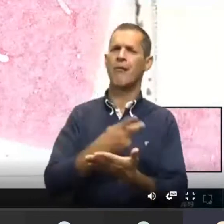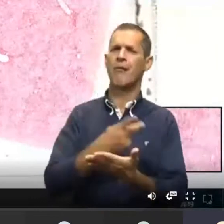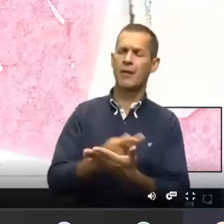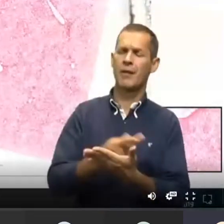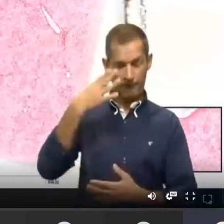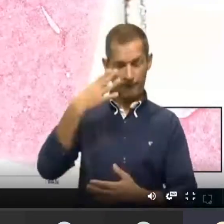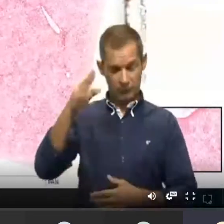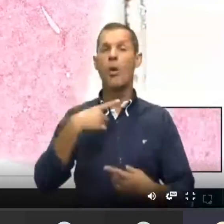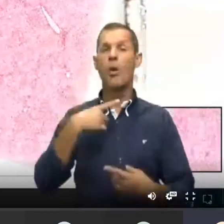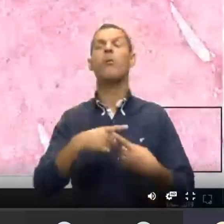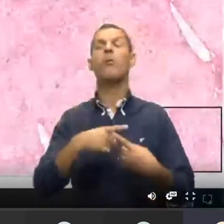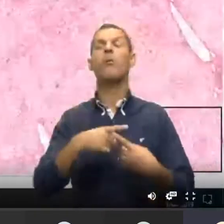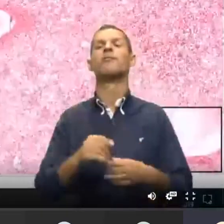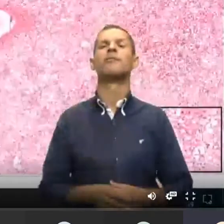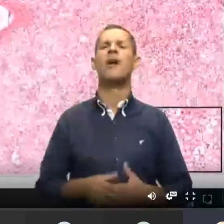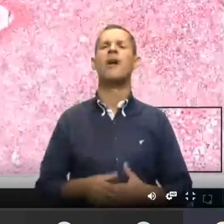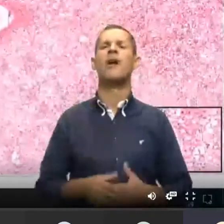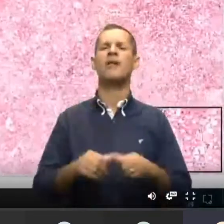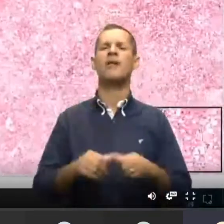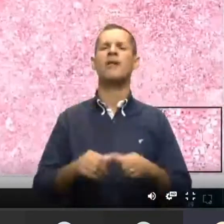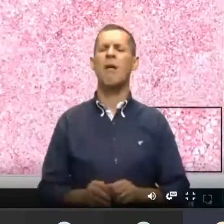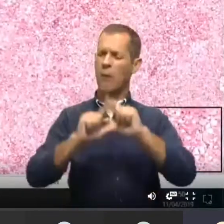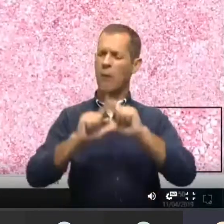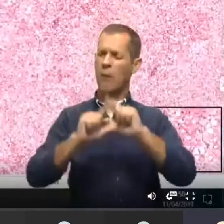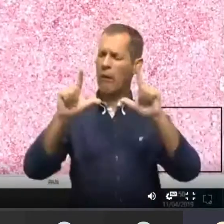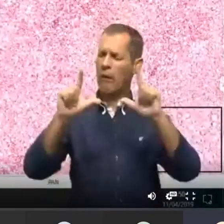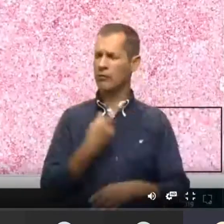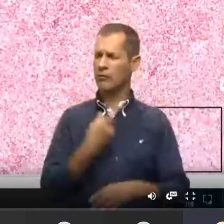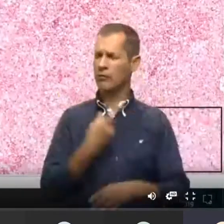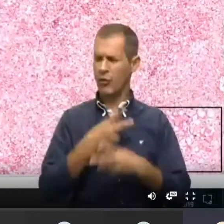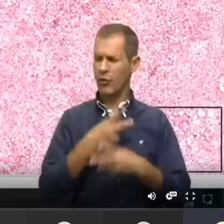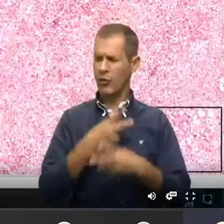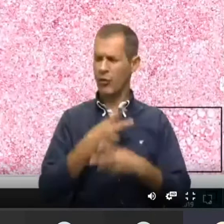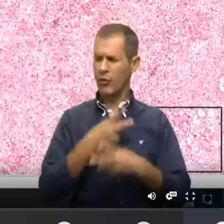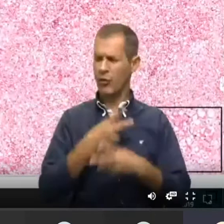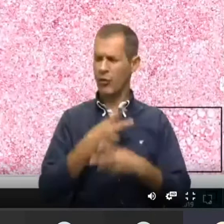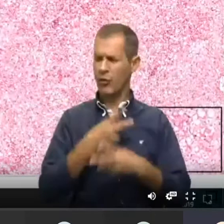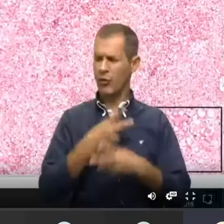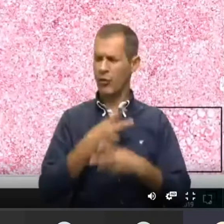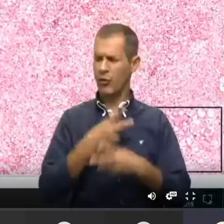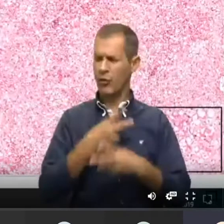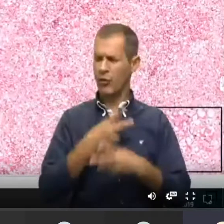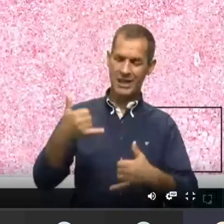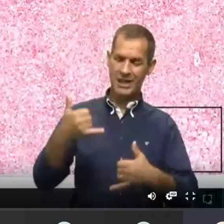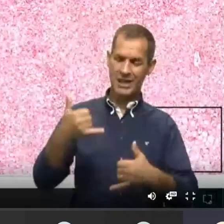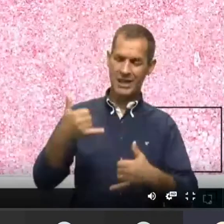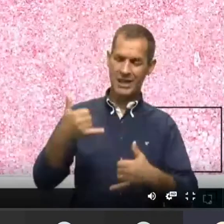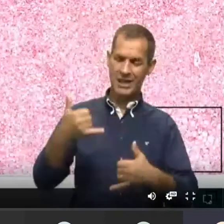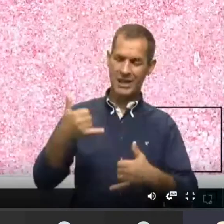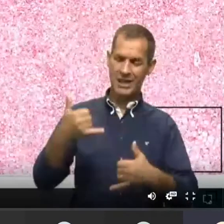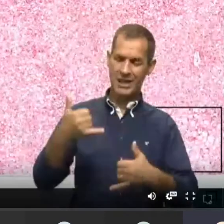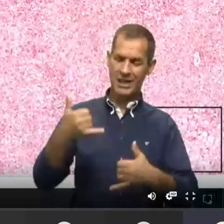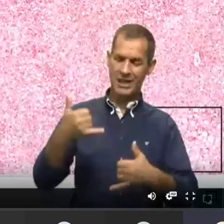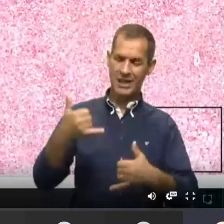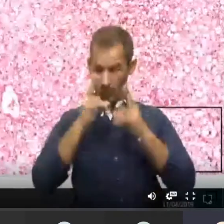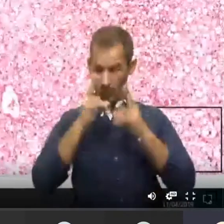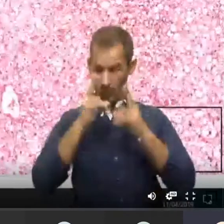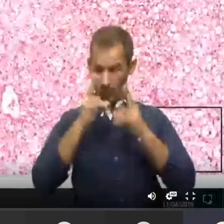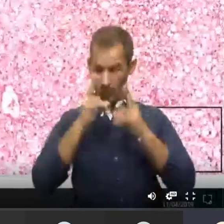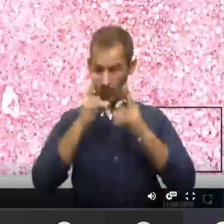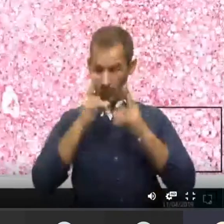errada, principalmente porque tá bem claro, né? A gente já vê algumas gotas lipídicas a partir do momento que a gente